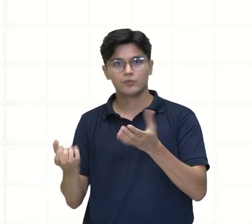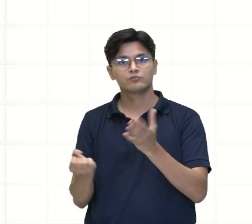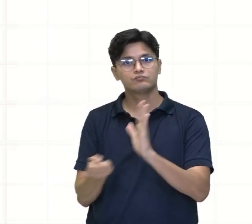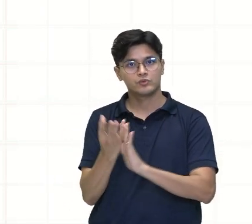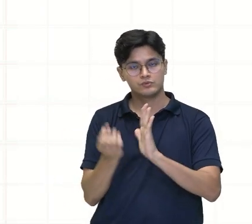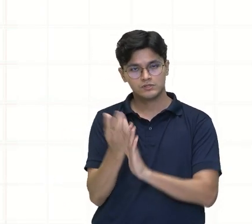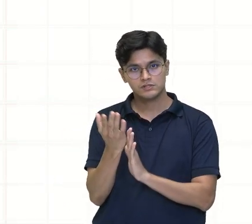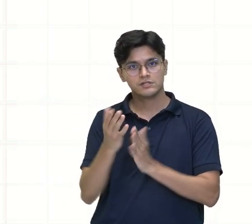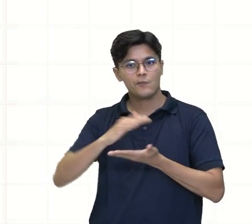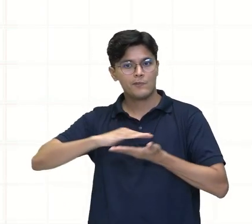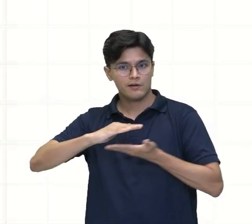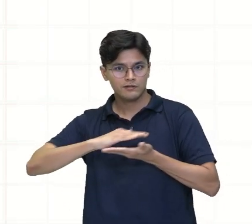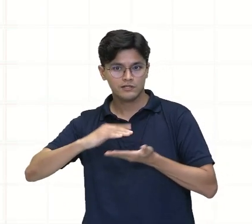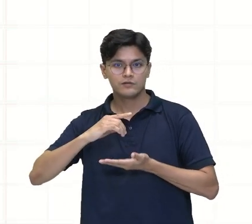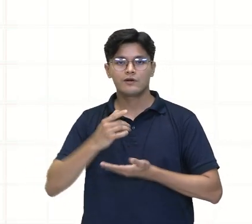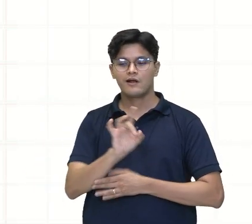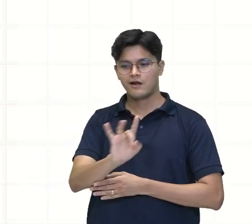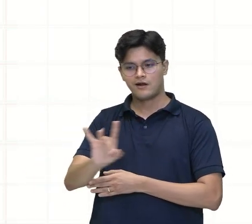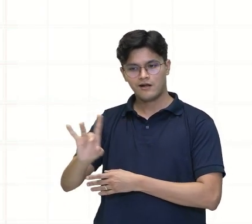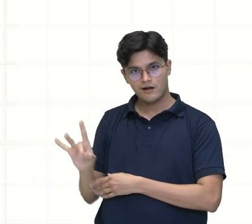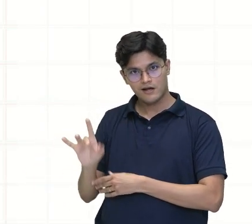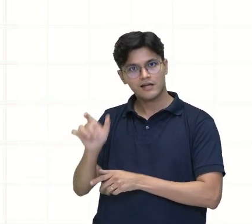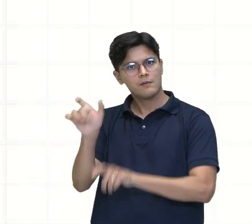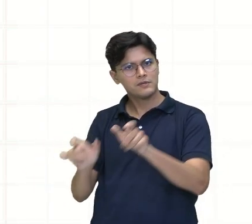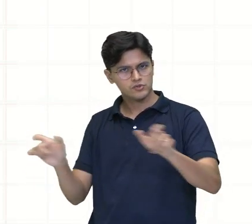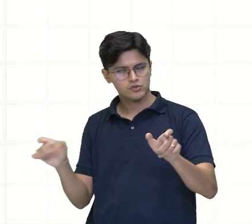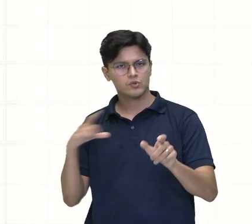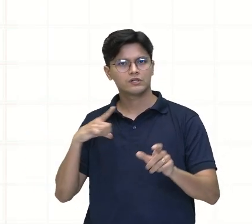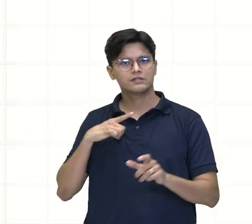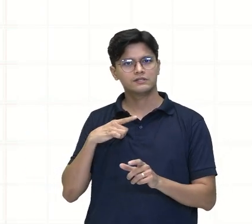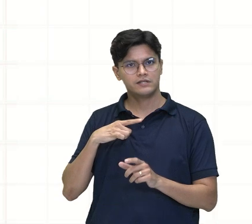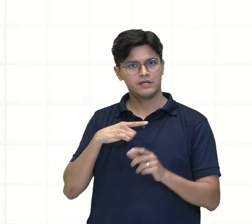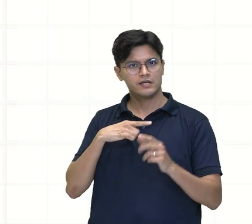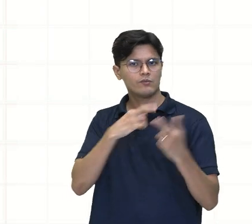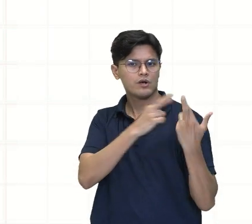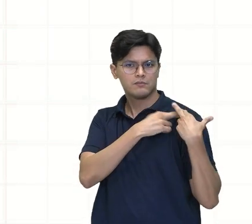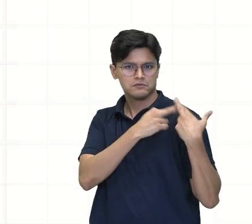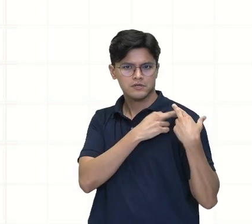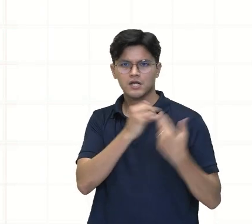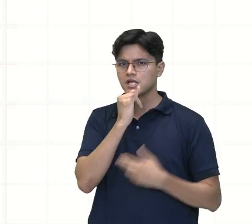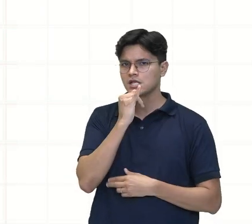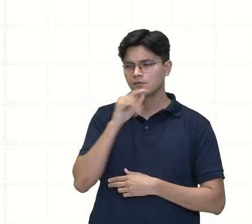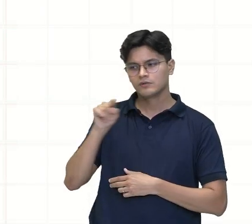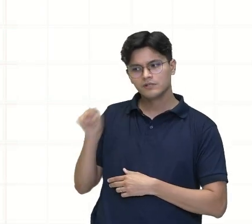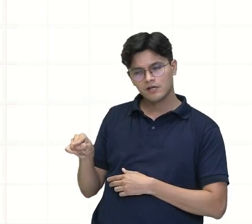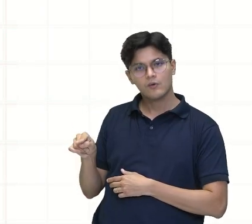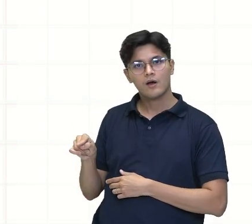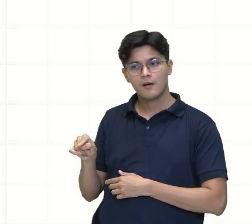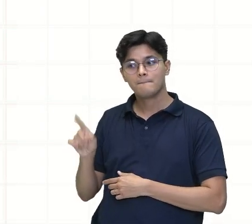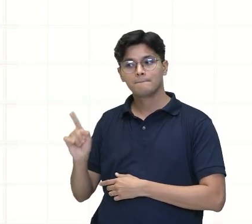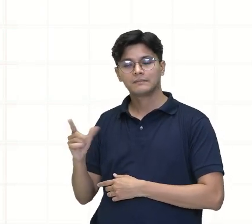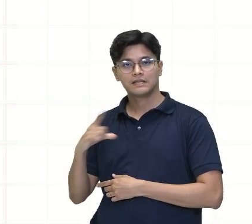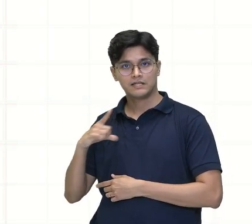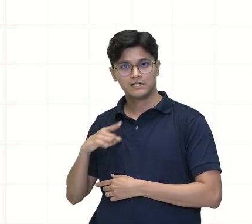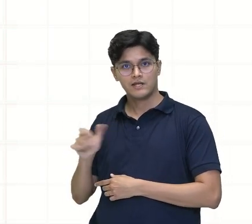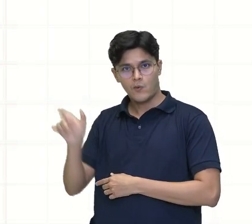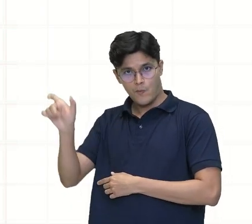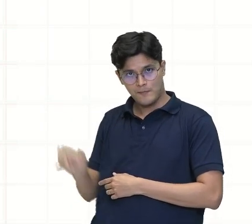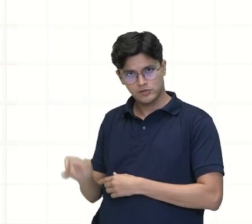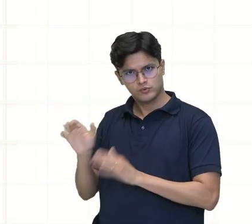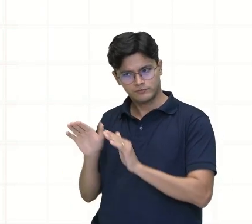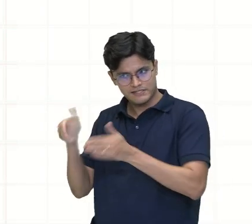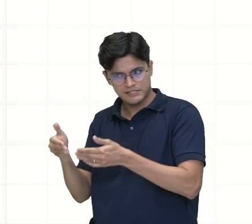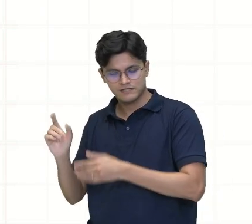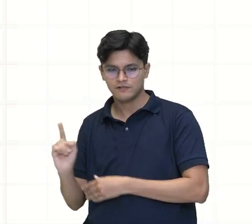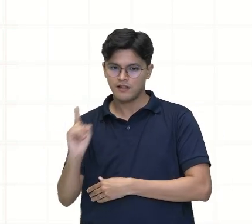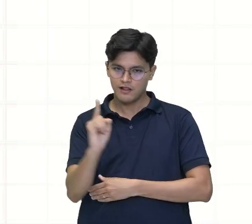pessoa que vai fazer o brigadeiro, tem a pessoa que vai ali colocar... fazer o brigadeiro, né, isso, a